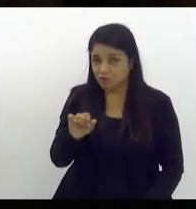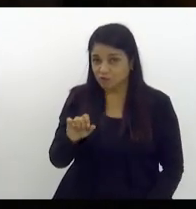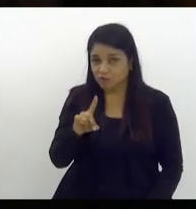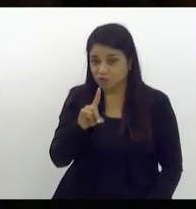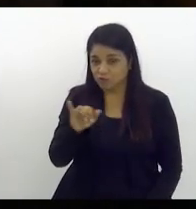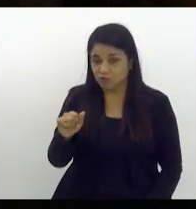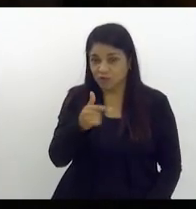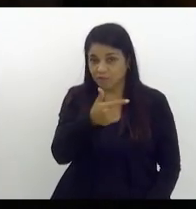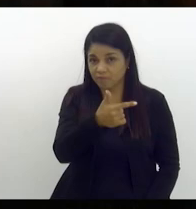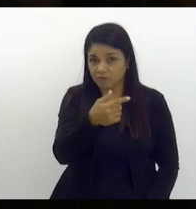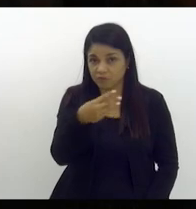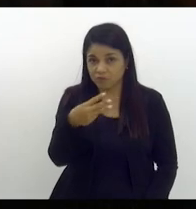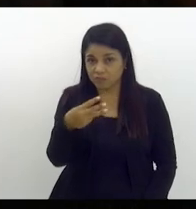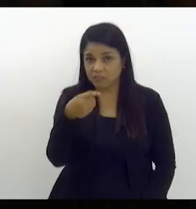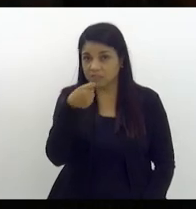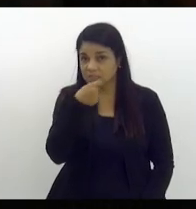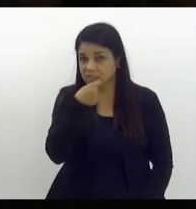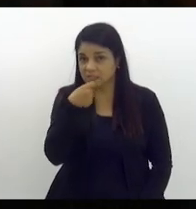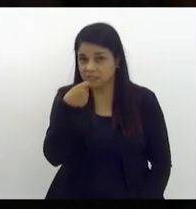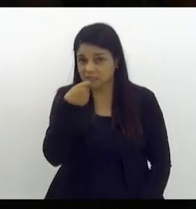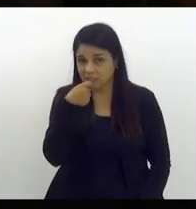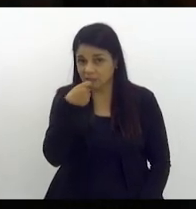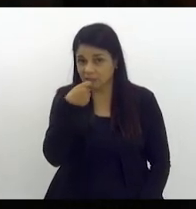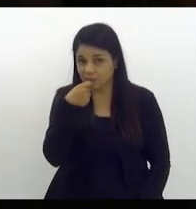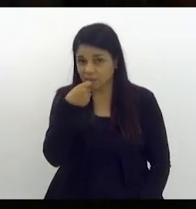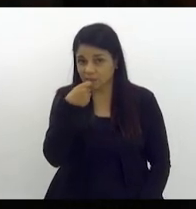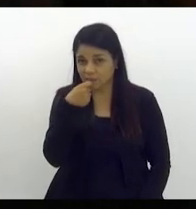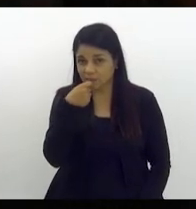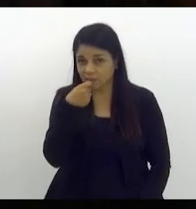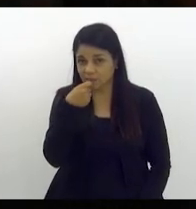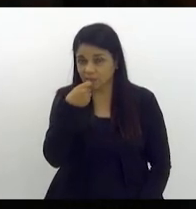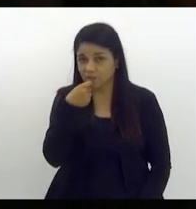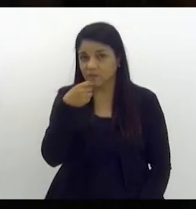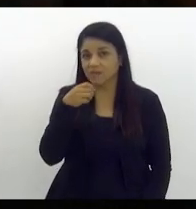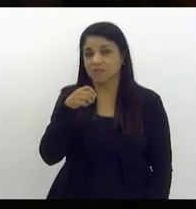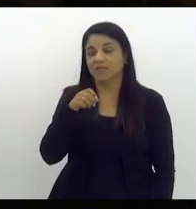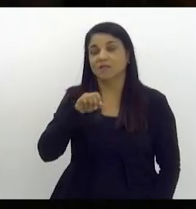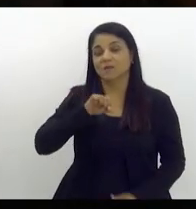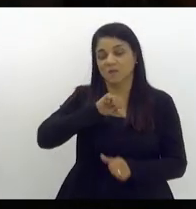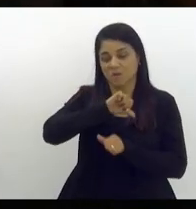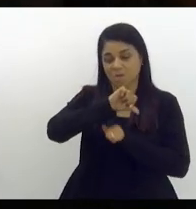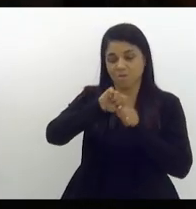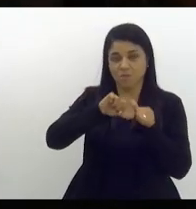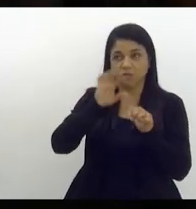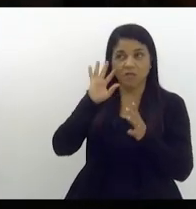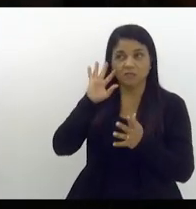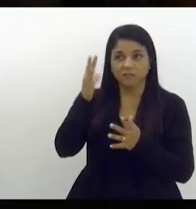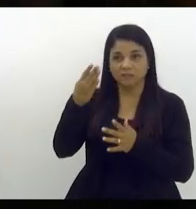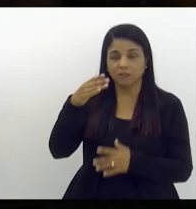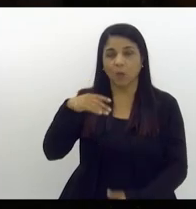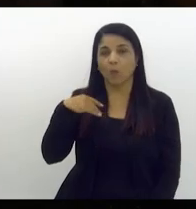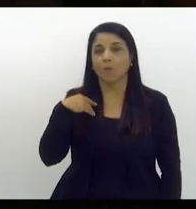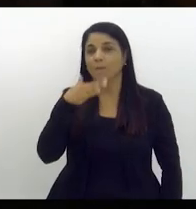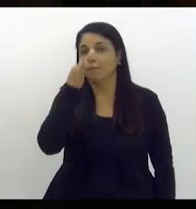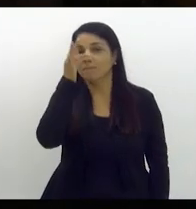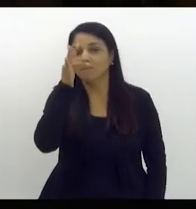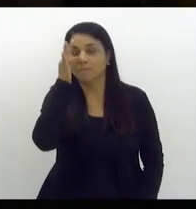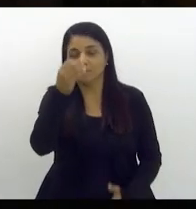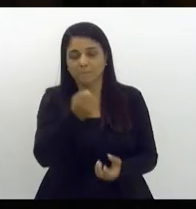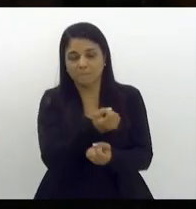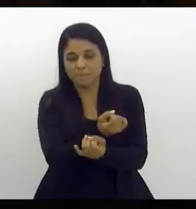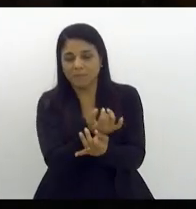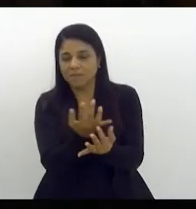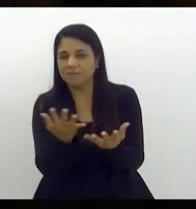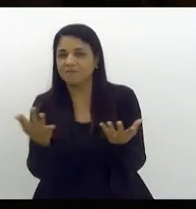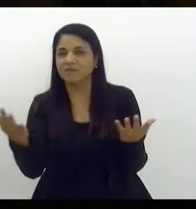de setembro, nós vamos ter o equinócio da primavera. E depois virá